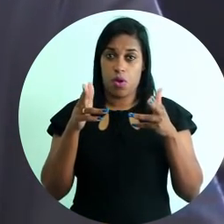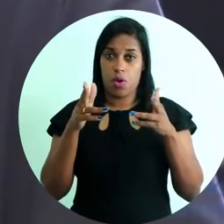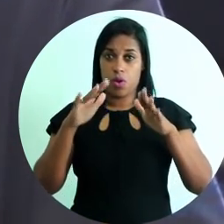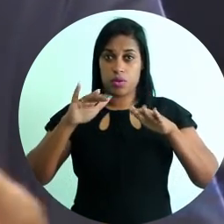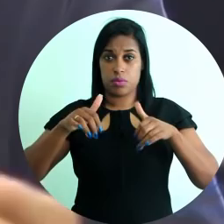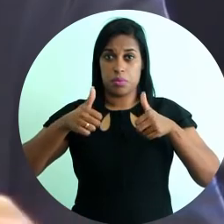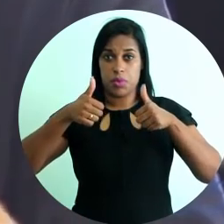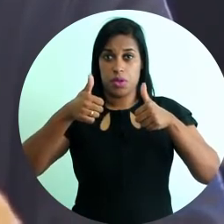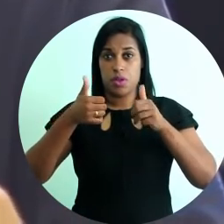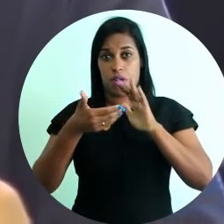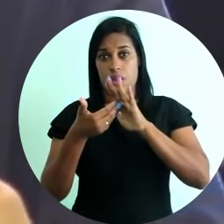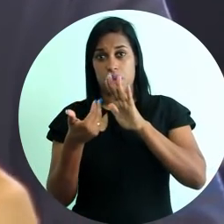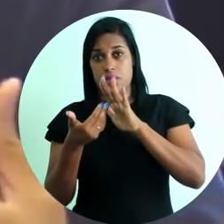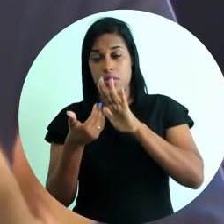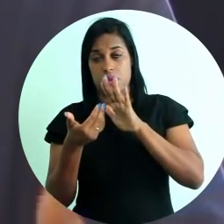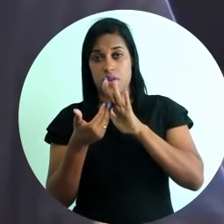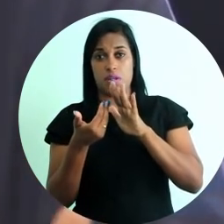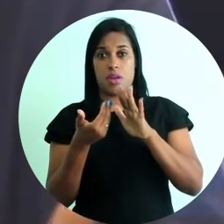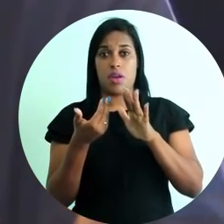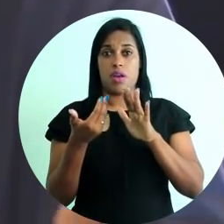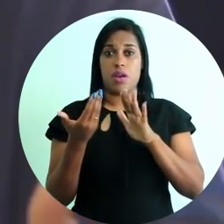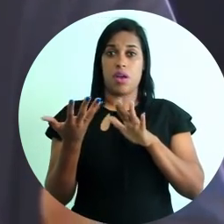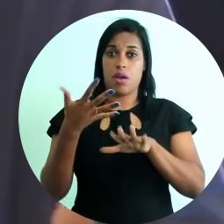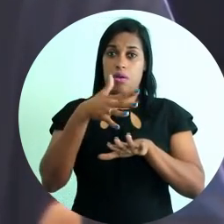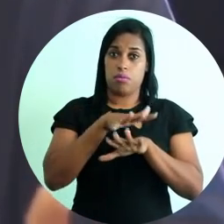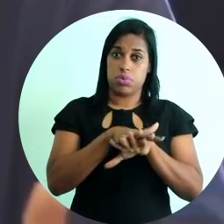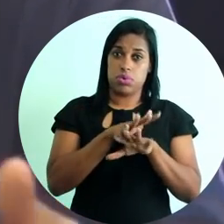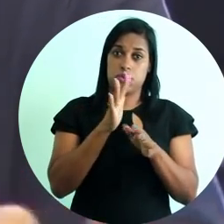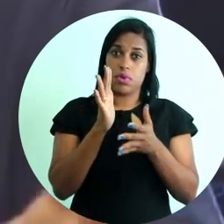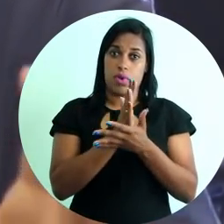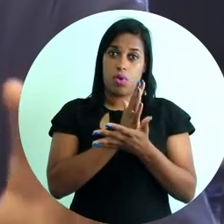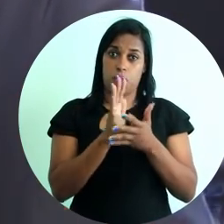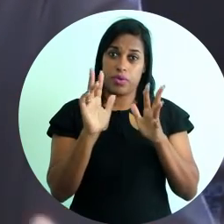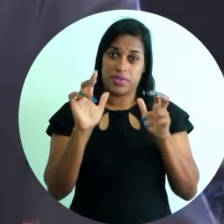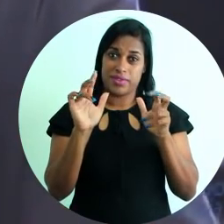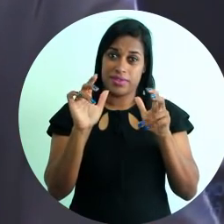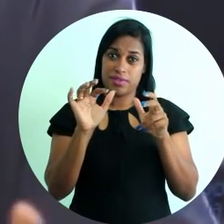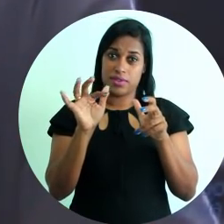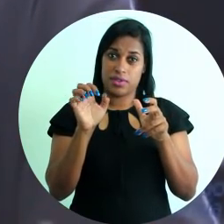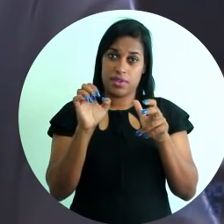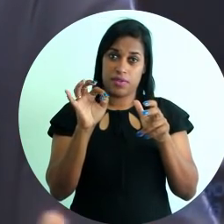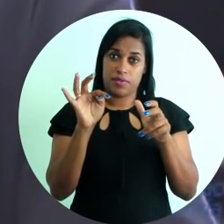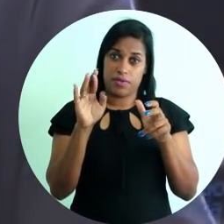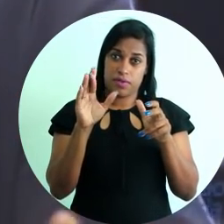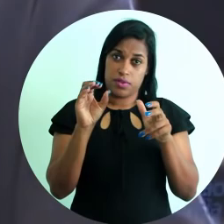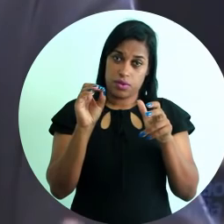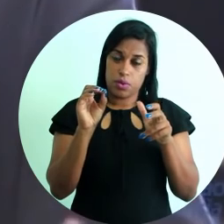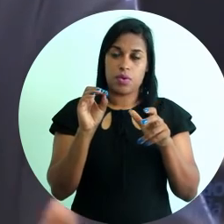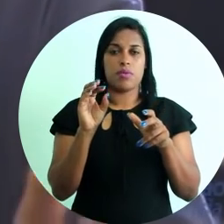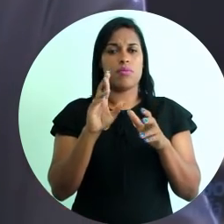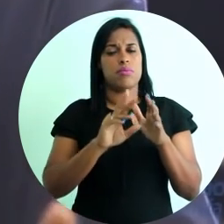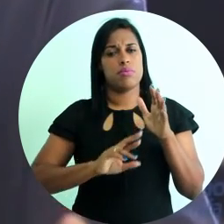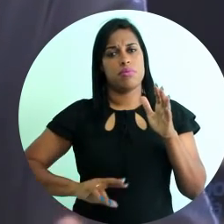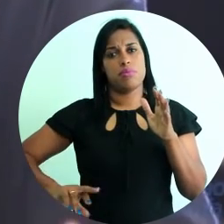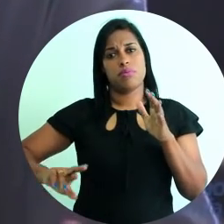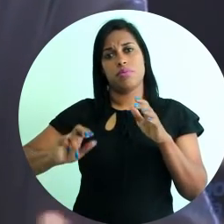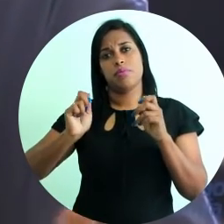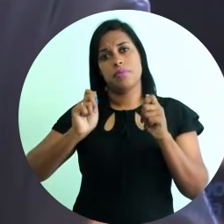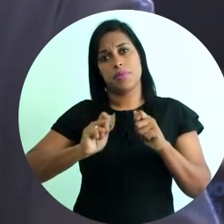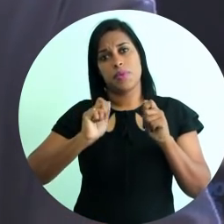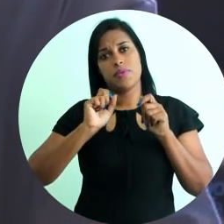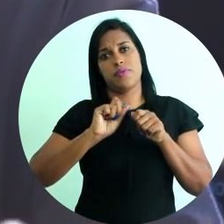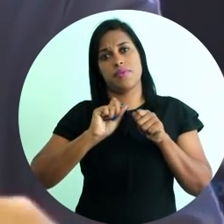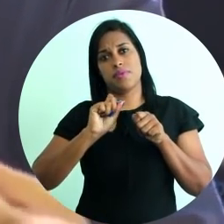o enquadramento, tirar ruído, adicionar algum tipo de efeito. Existem diversas coisas que nós podemos fazer em relação à manipulação